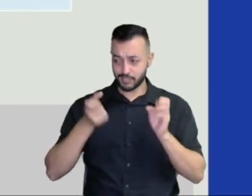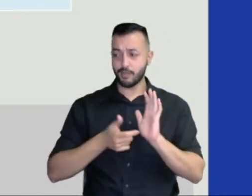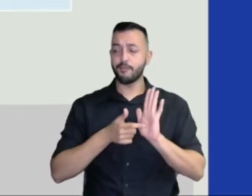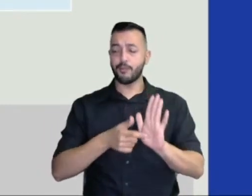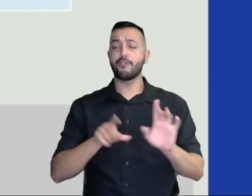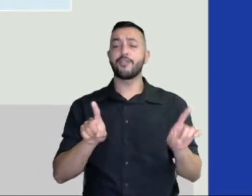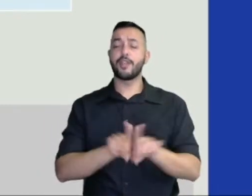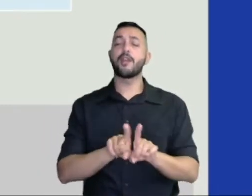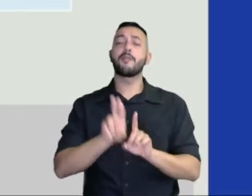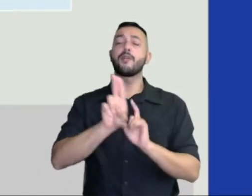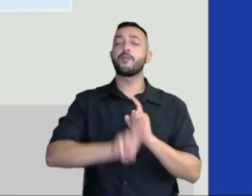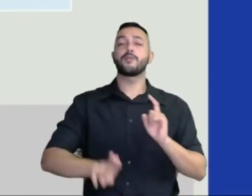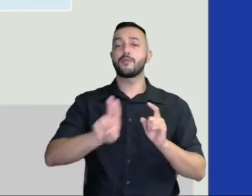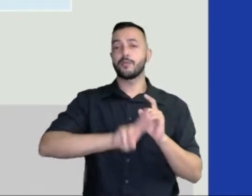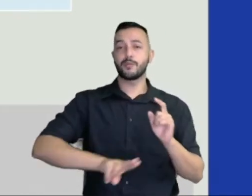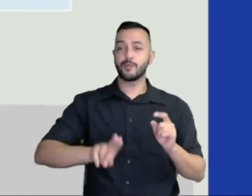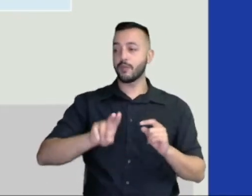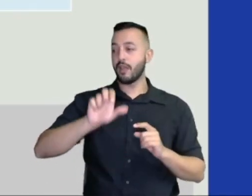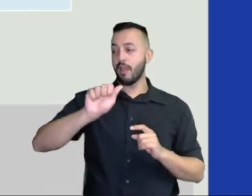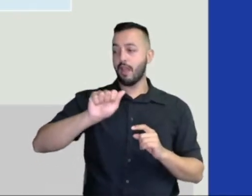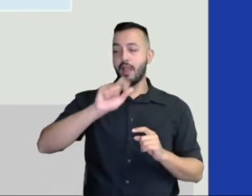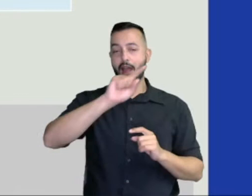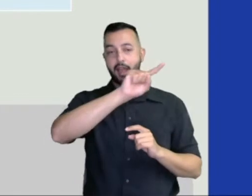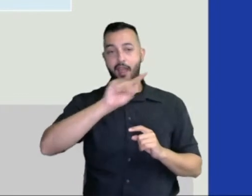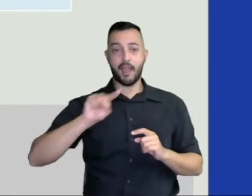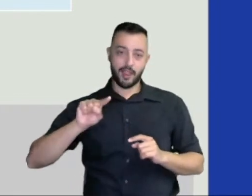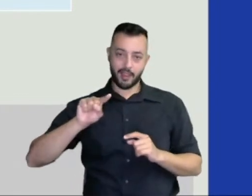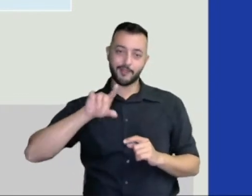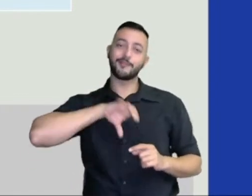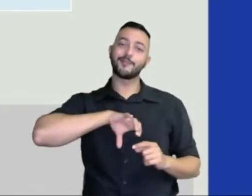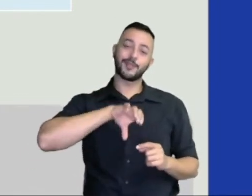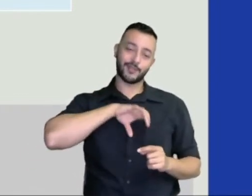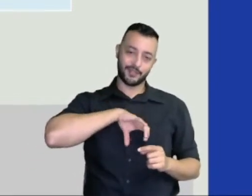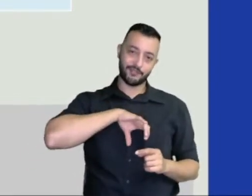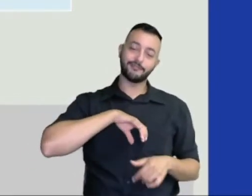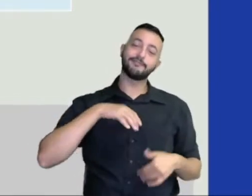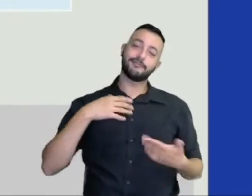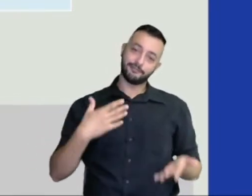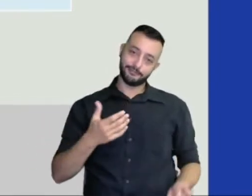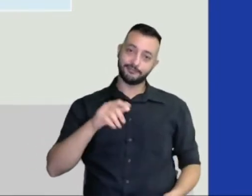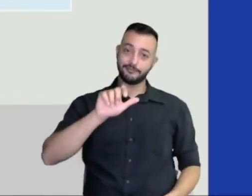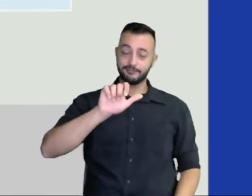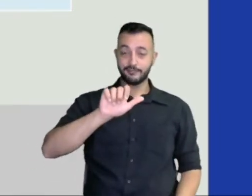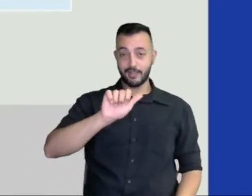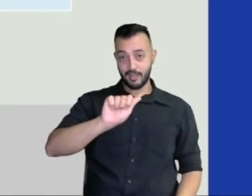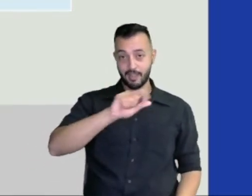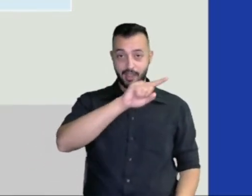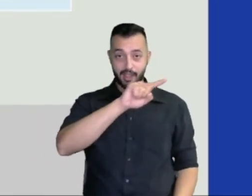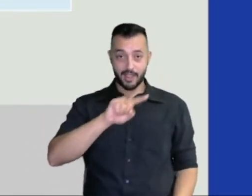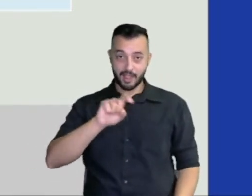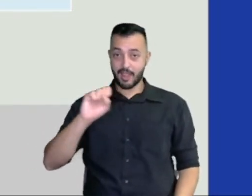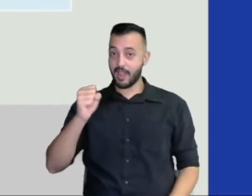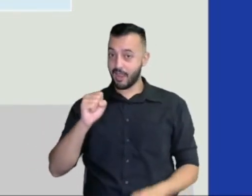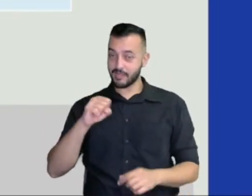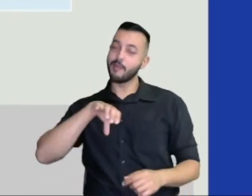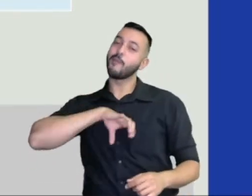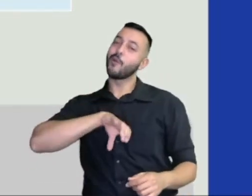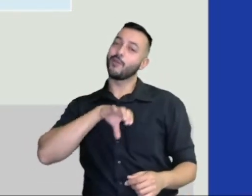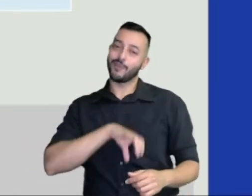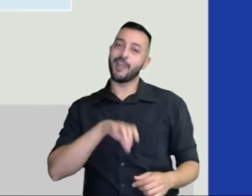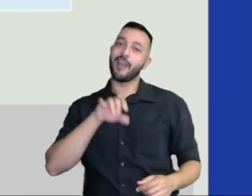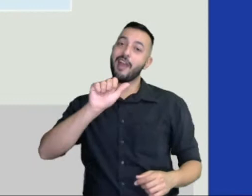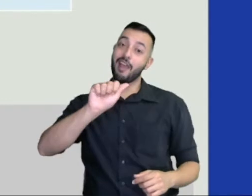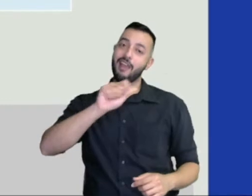um pouco do uso da nossa crase em língua portuguesa. Porque quando eu digo vou trabalhar às 9, eu tenho